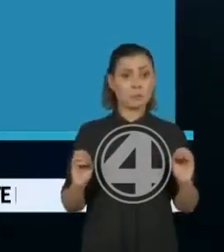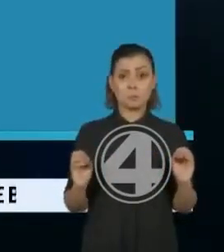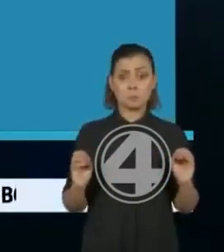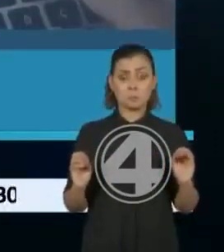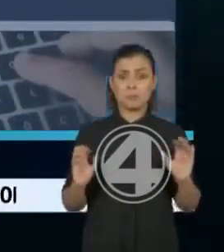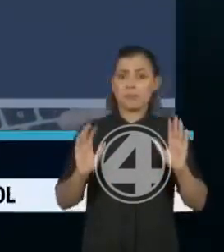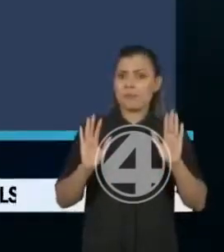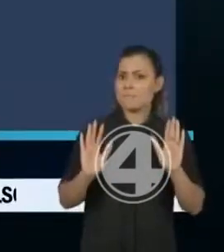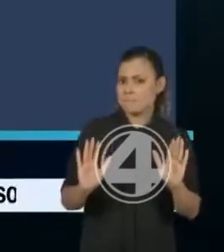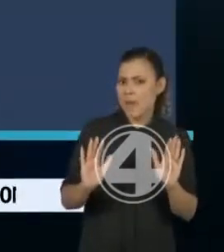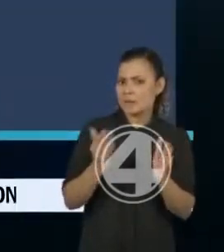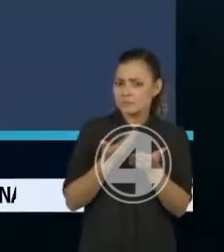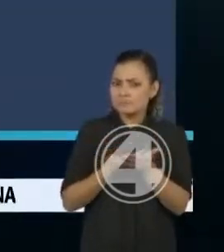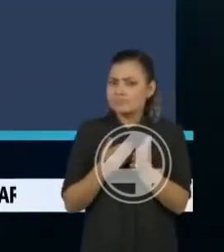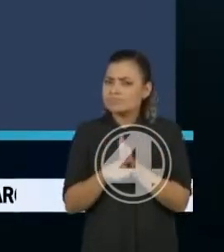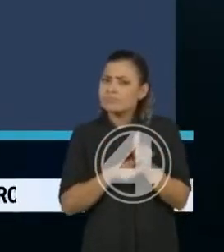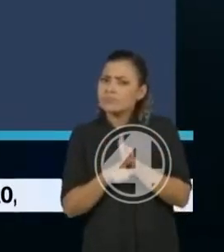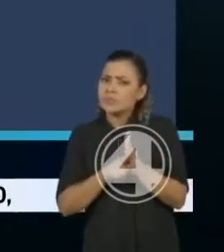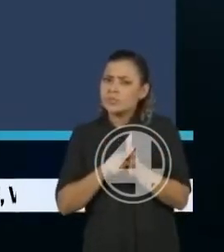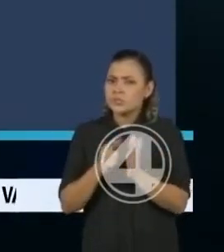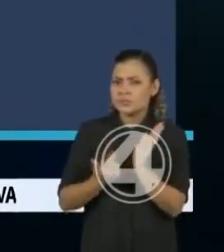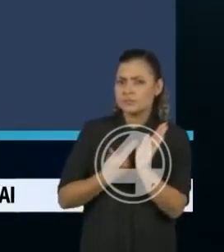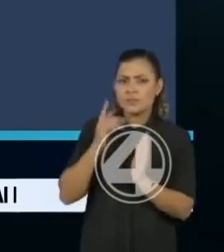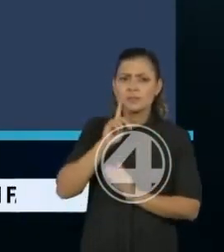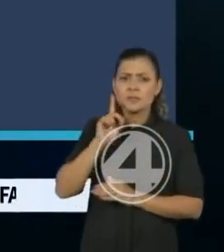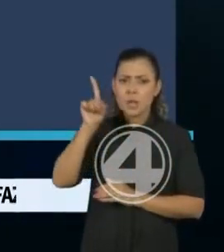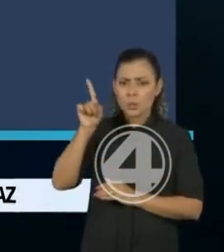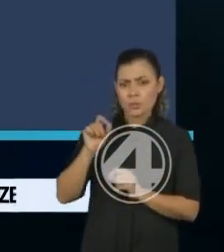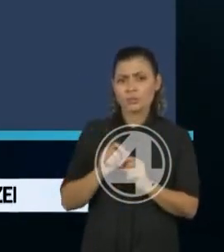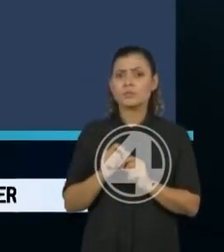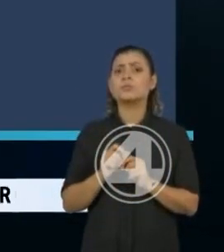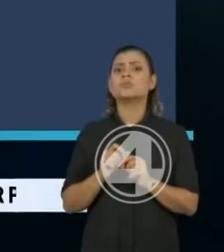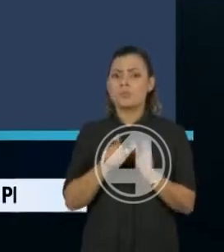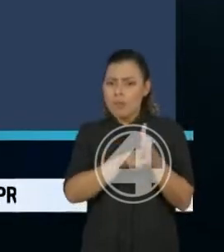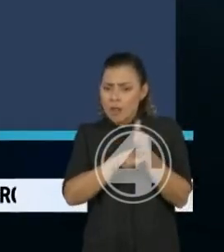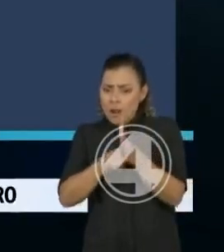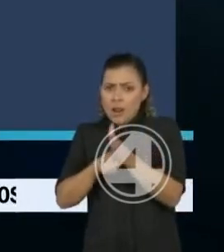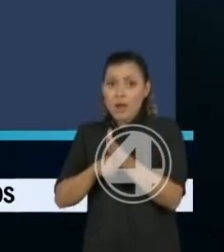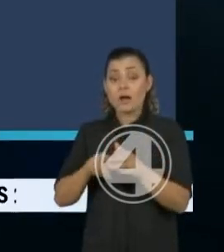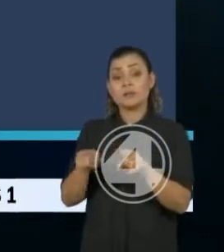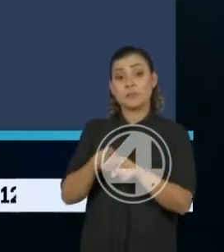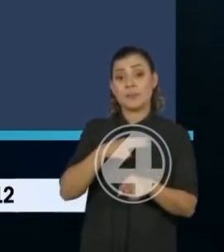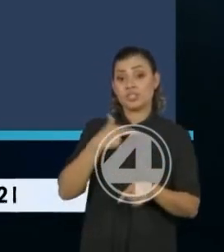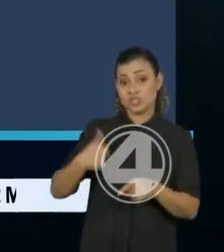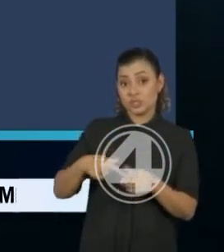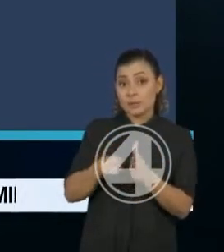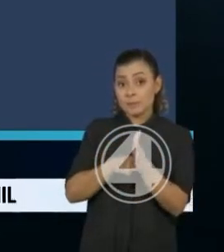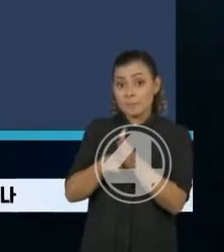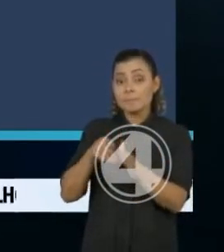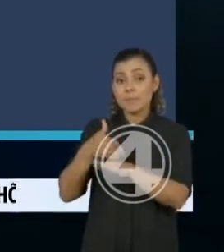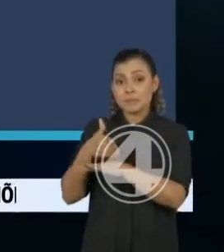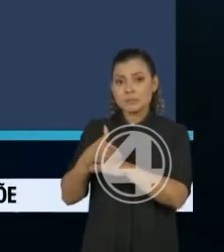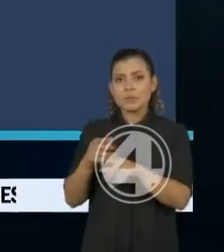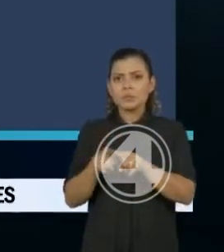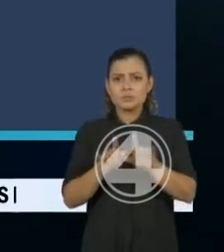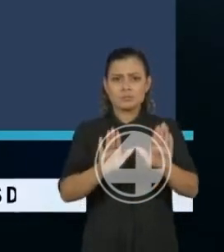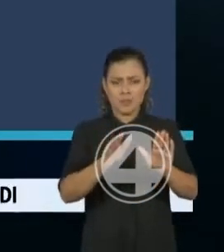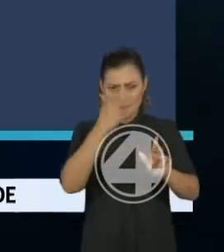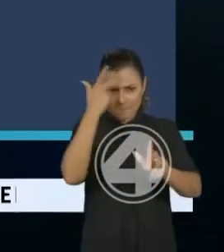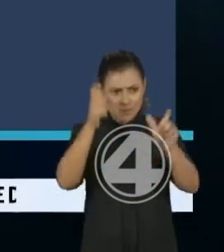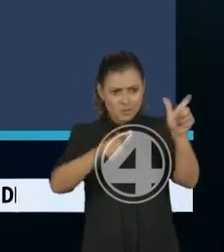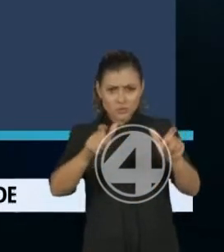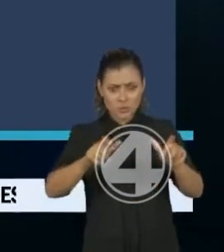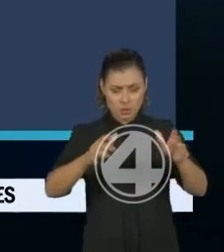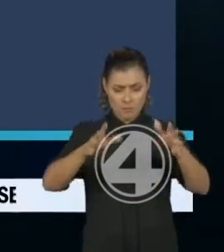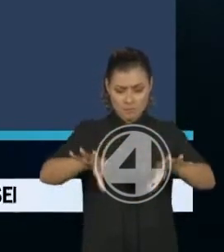o estudo publicado na revista science conduzido por cientistas americanos e chineses concluiu que apesar dos pacientes